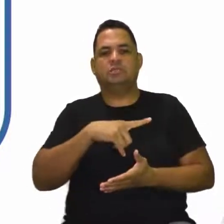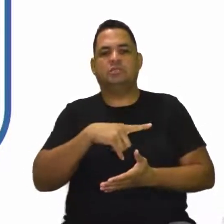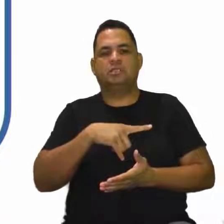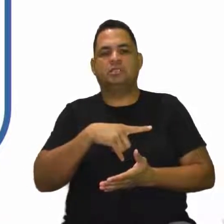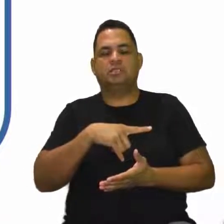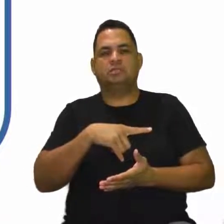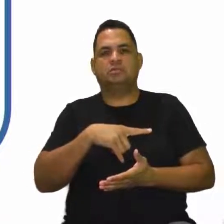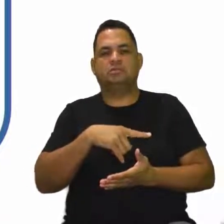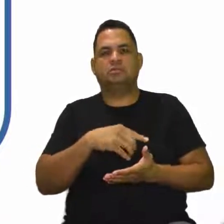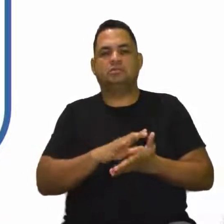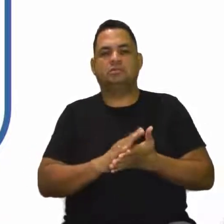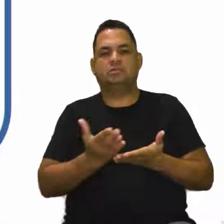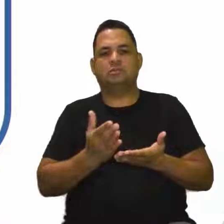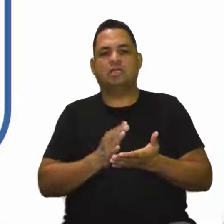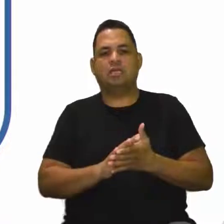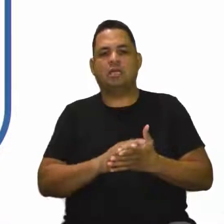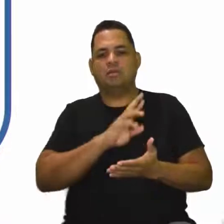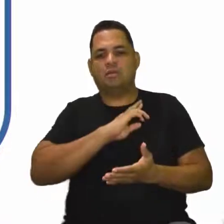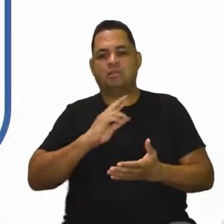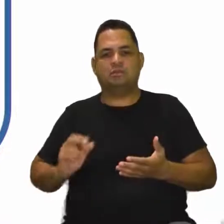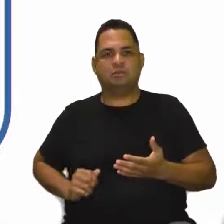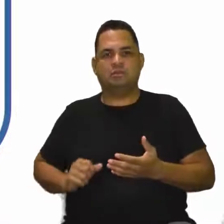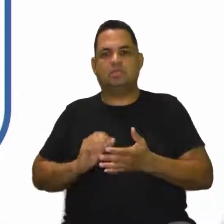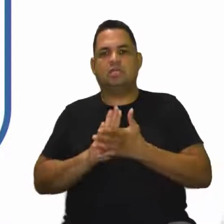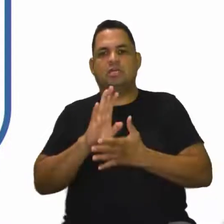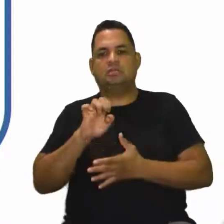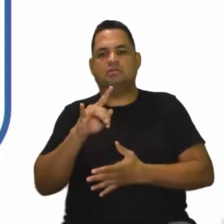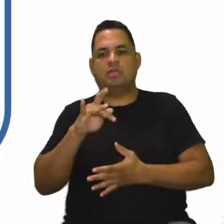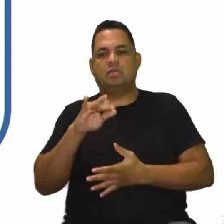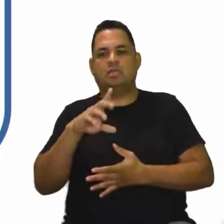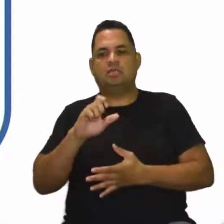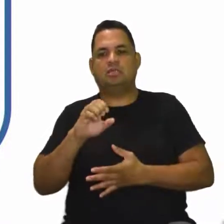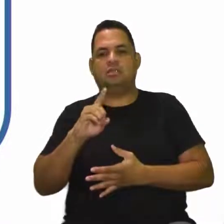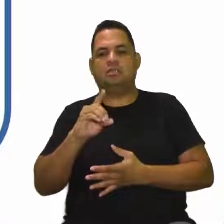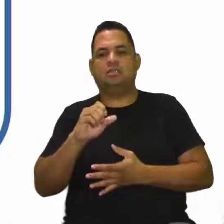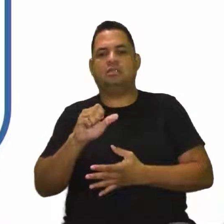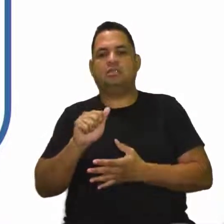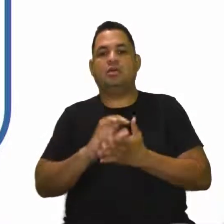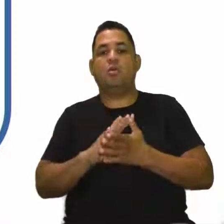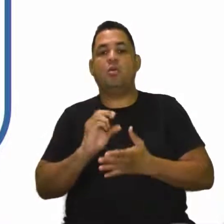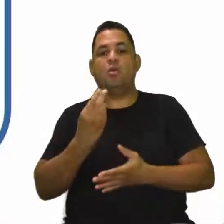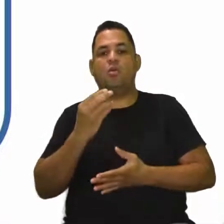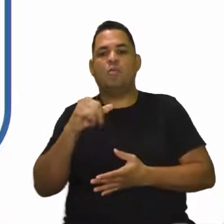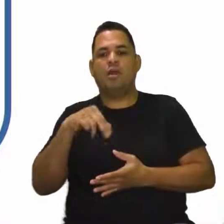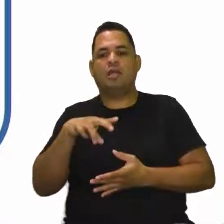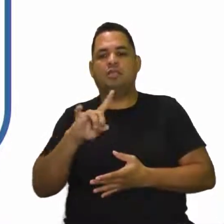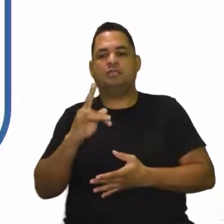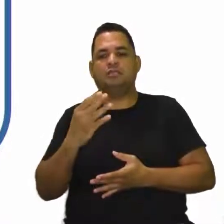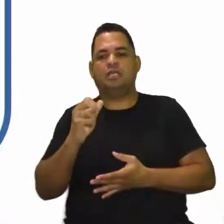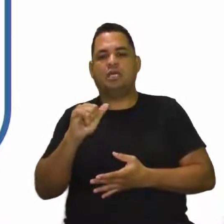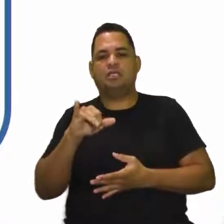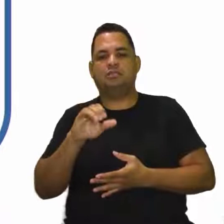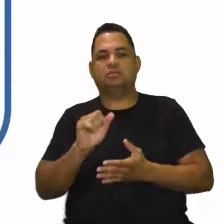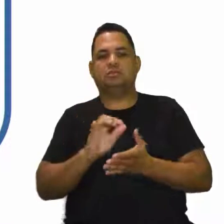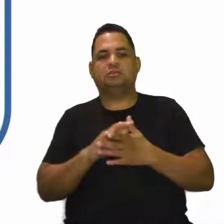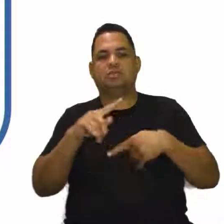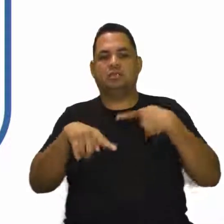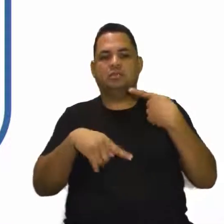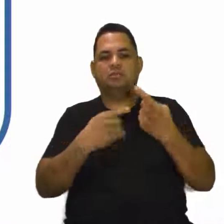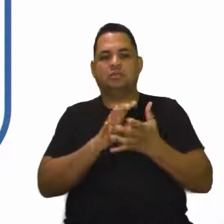República da Espada ou República dos Marechais. E aí, na sequência, iremos para